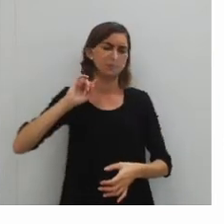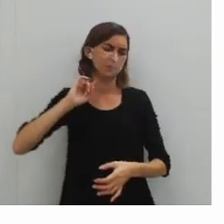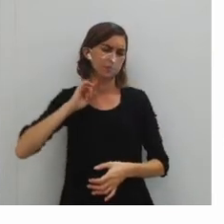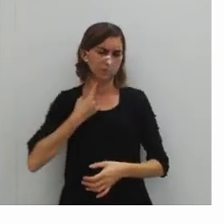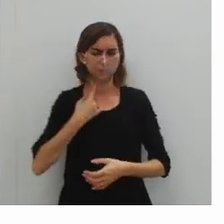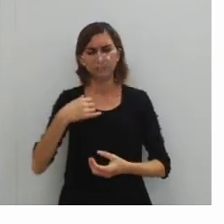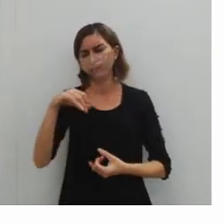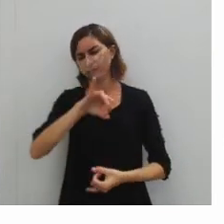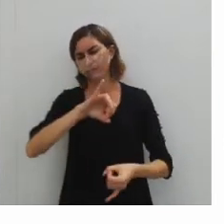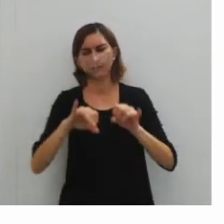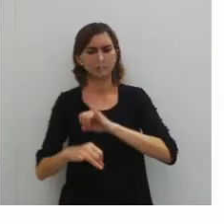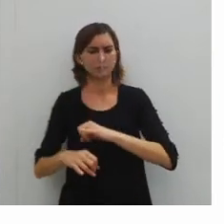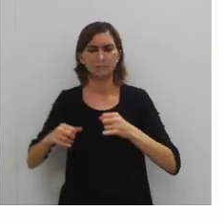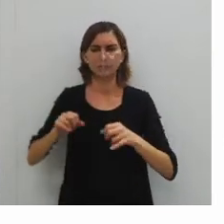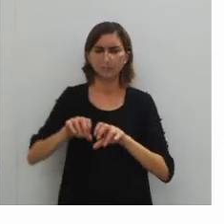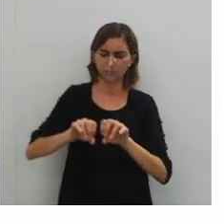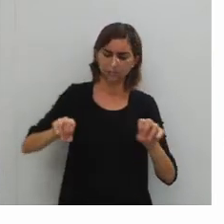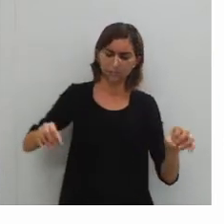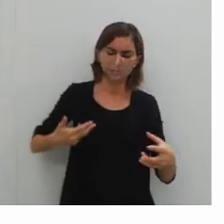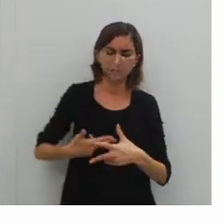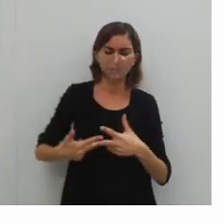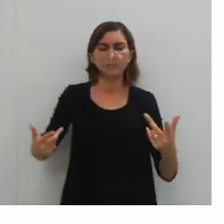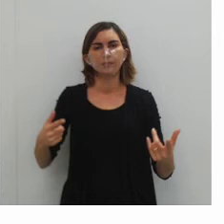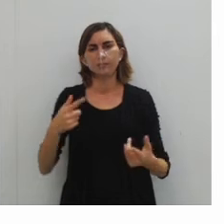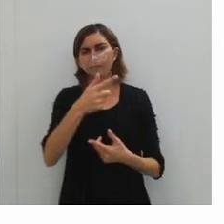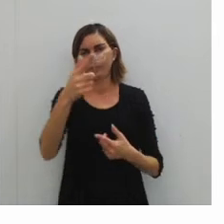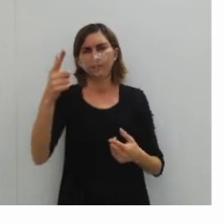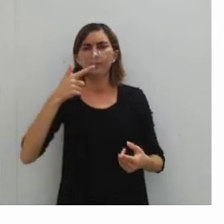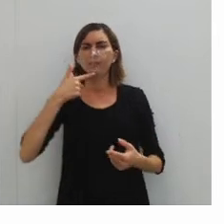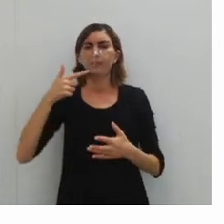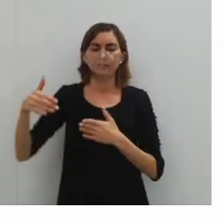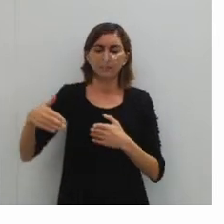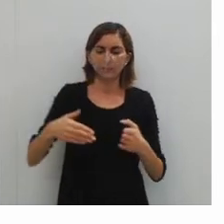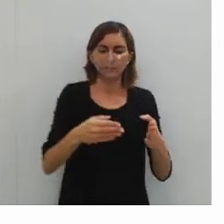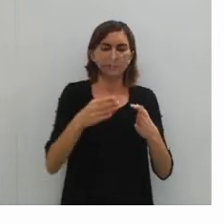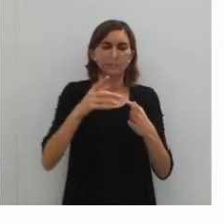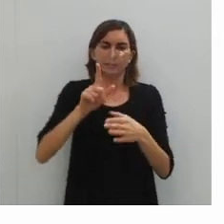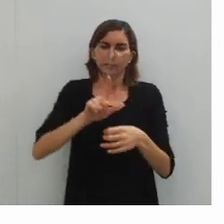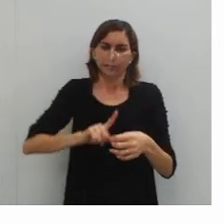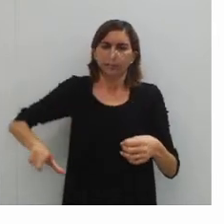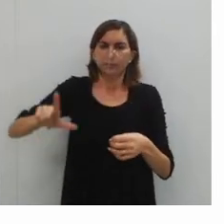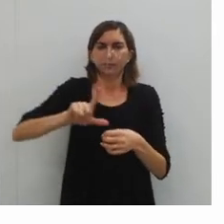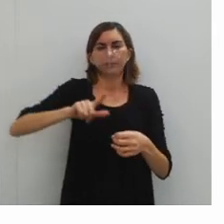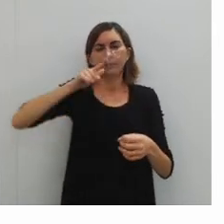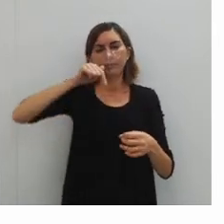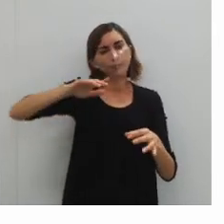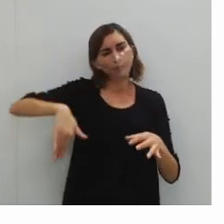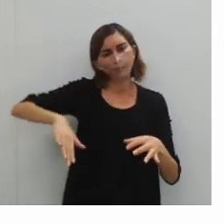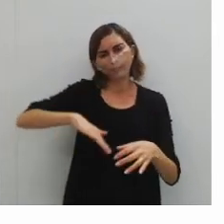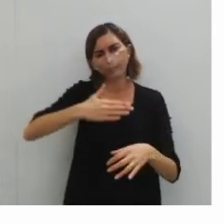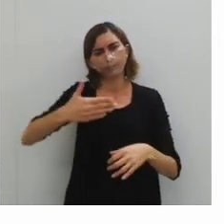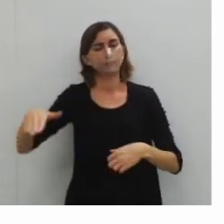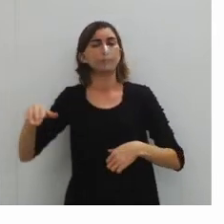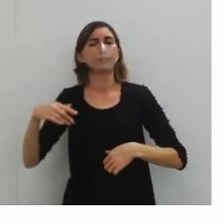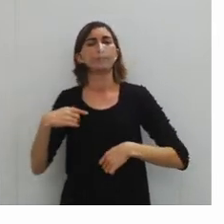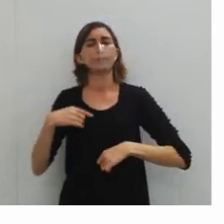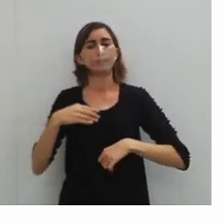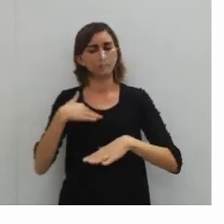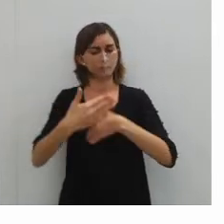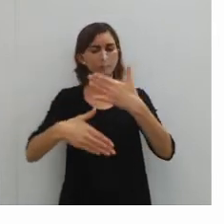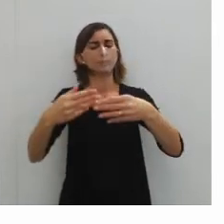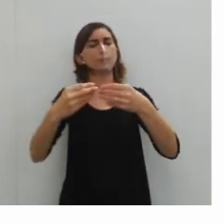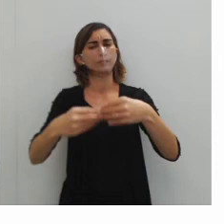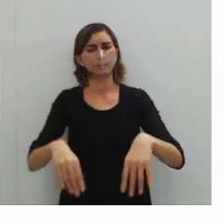químicos, esgotos nos leitos dos rios, lagos e oceanos. As consequências